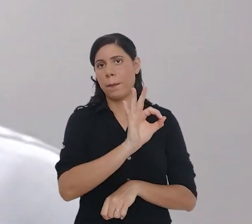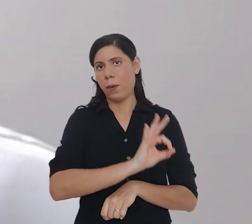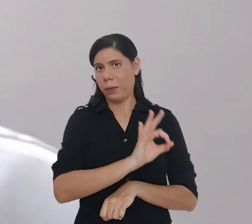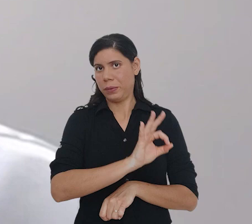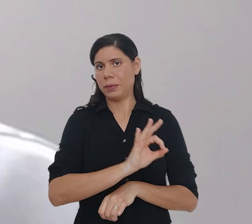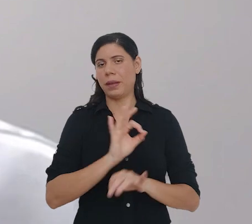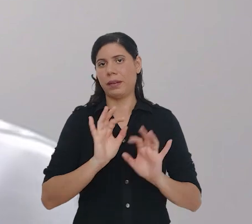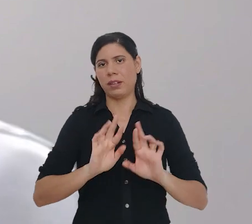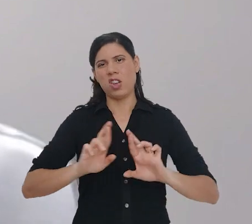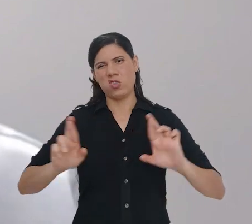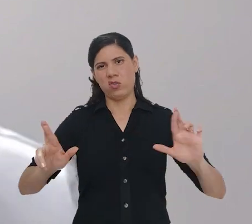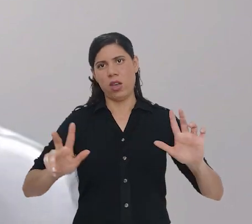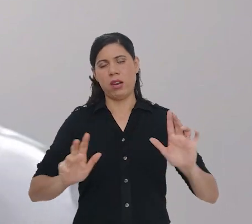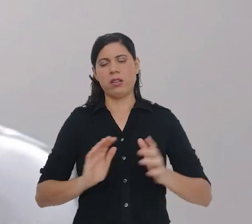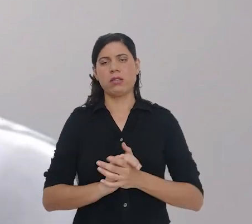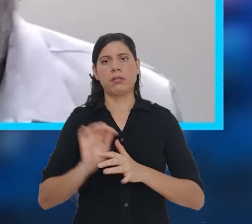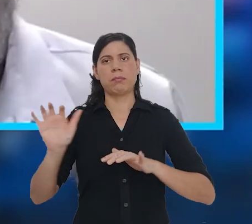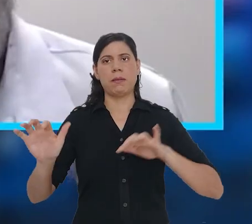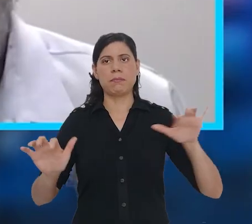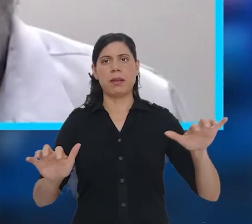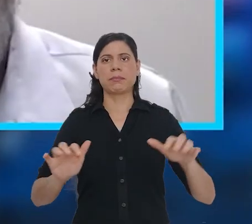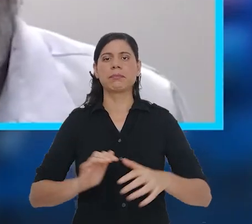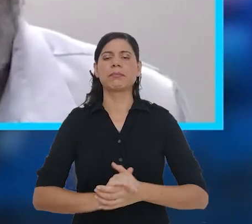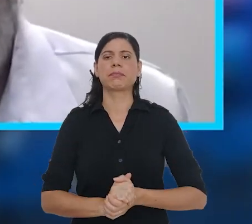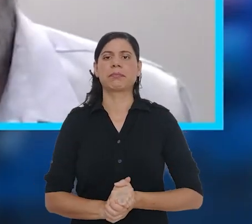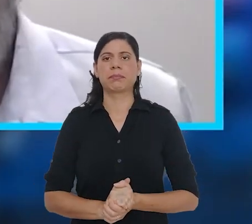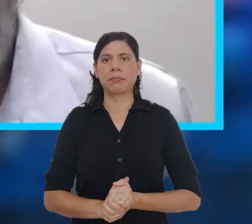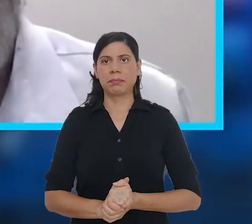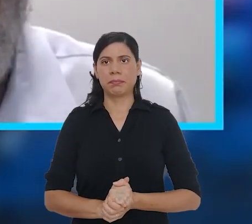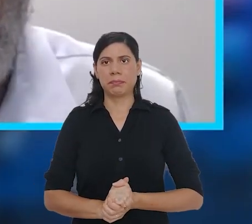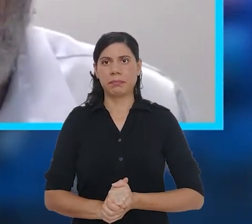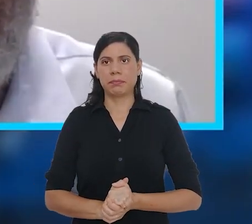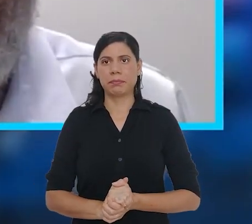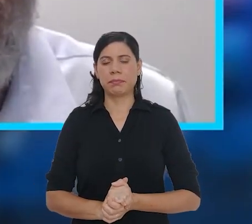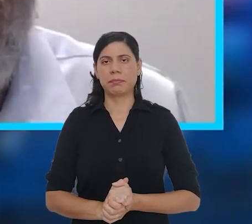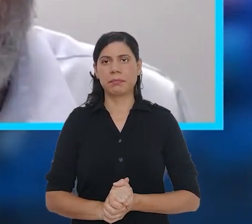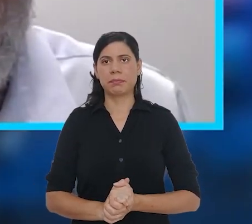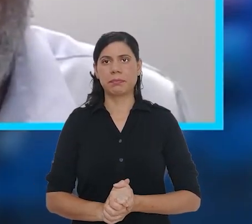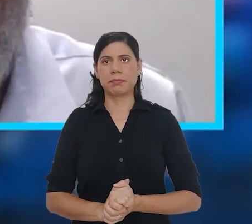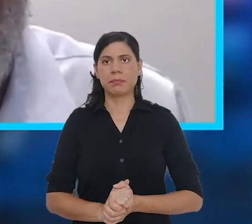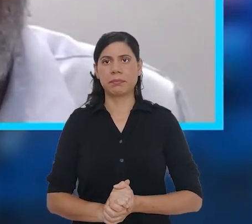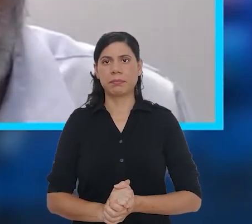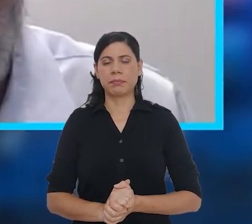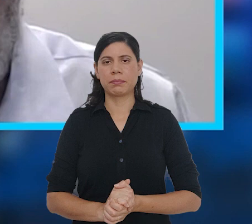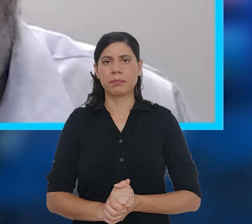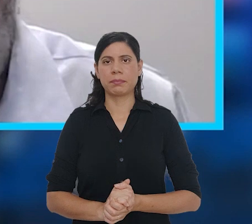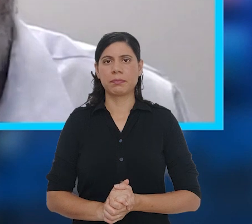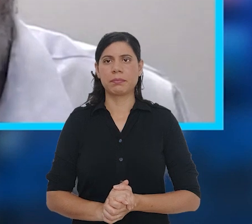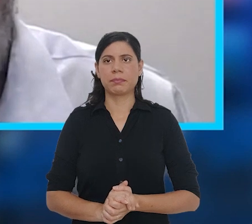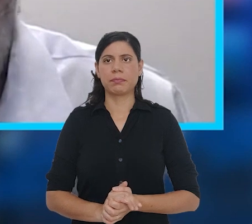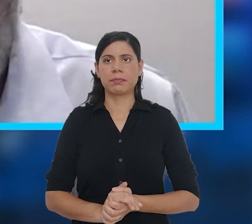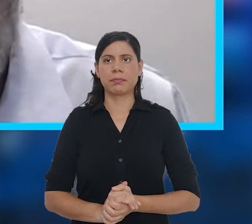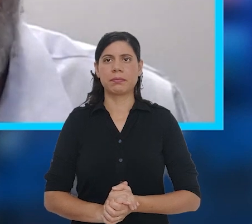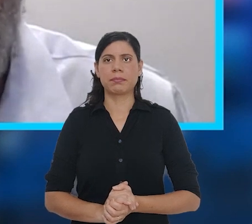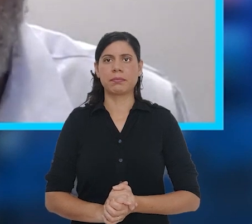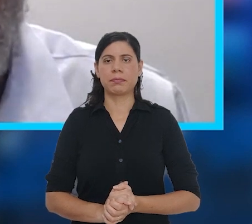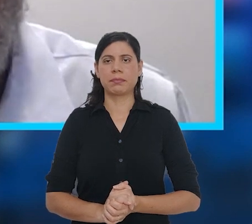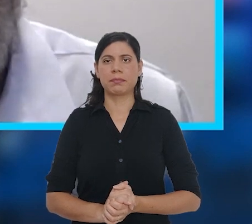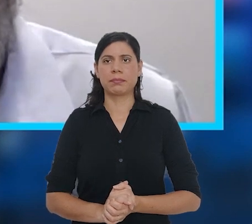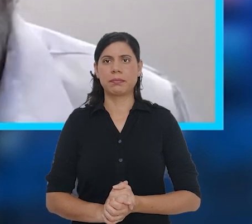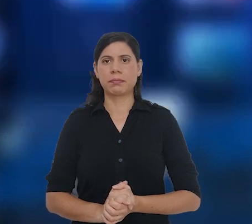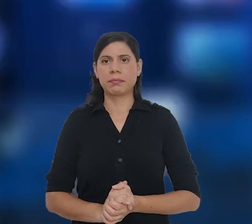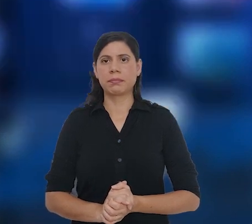seria basicamente essas as diferenças entre a aquisição do imóvel em leilão com relação à aquisição do imóvel no sistema